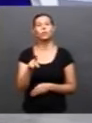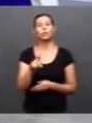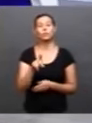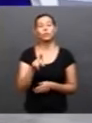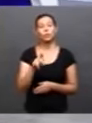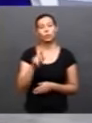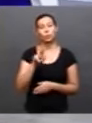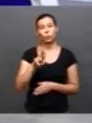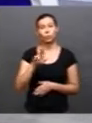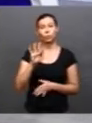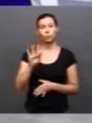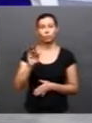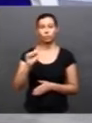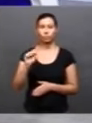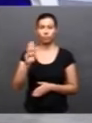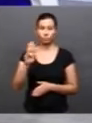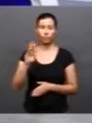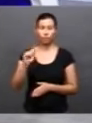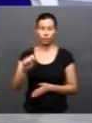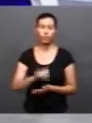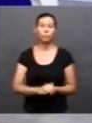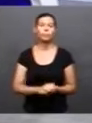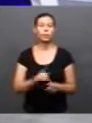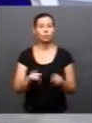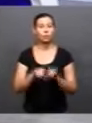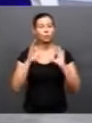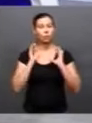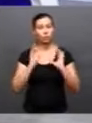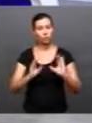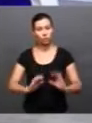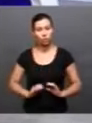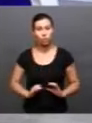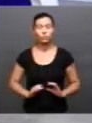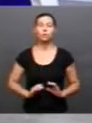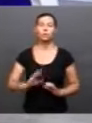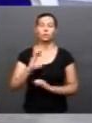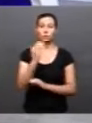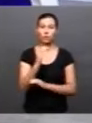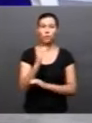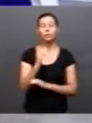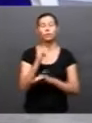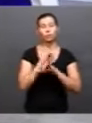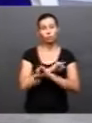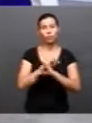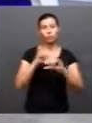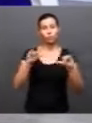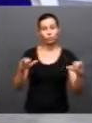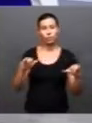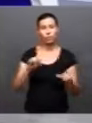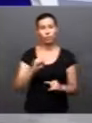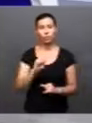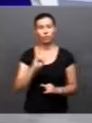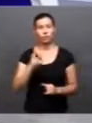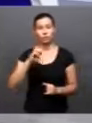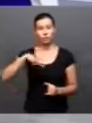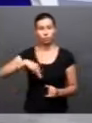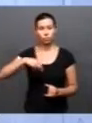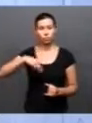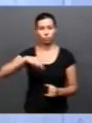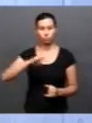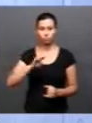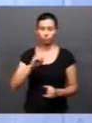coordenadora da Agência de Notícias Ciência e Tecnologia, Simone Terezinha